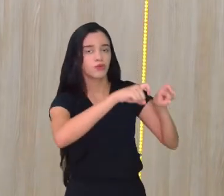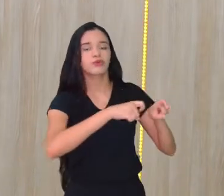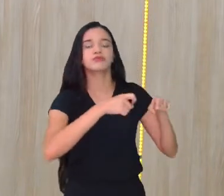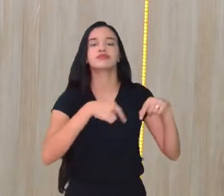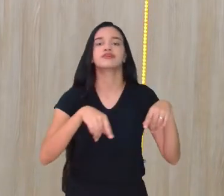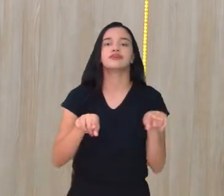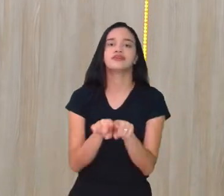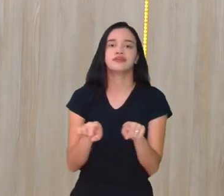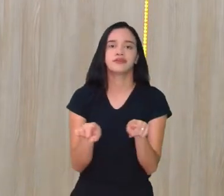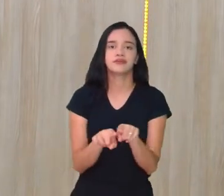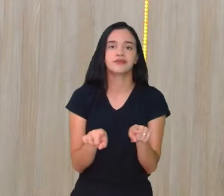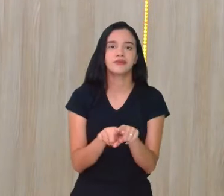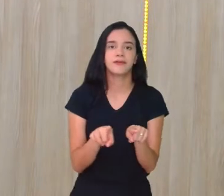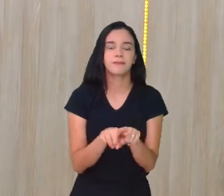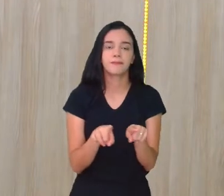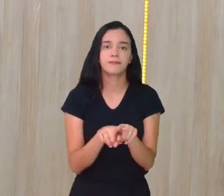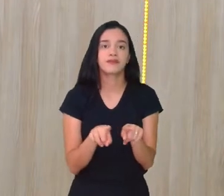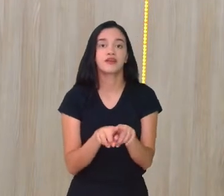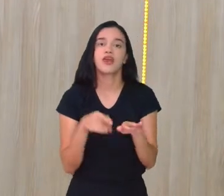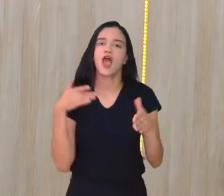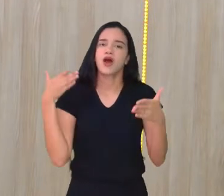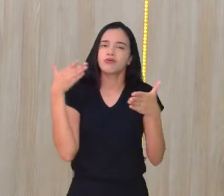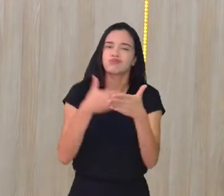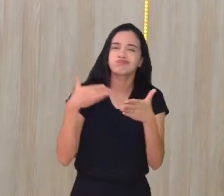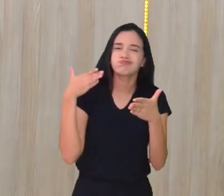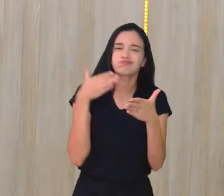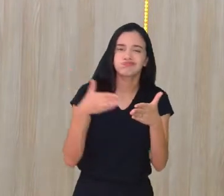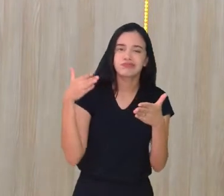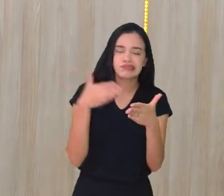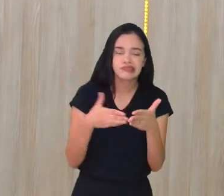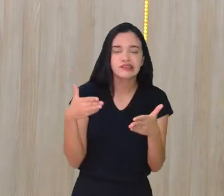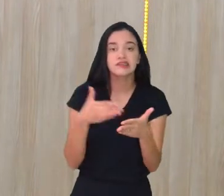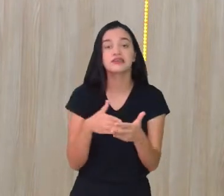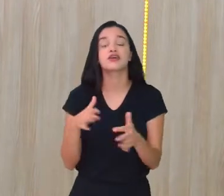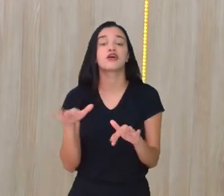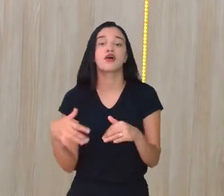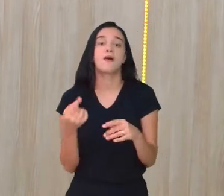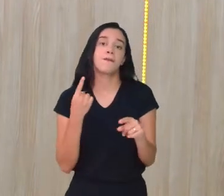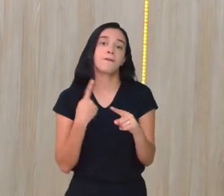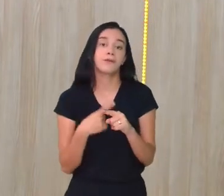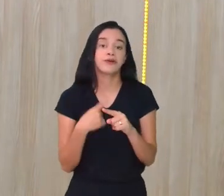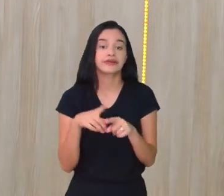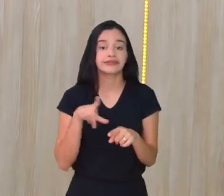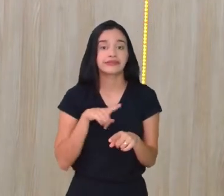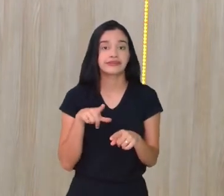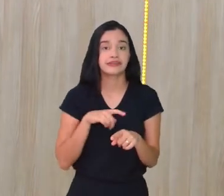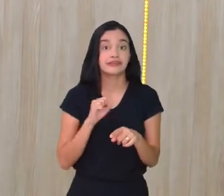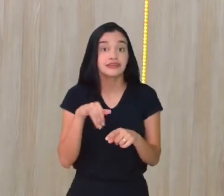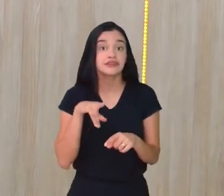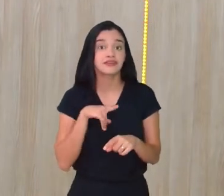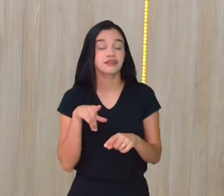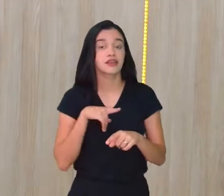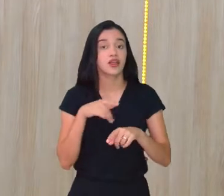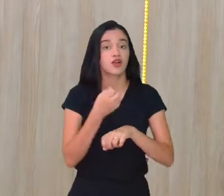também chegando aos impactos ambientais. Porque se você vai ter ali o maquinário, vai ter o quê?